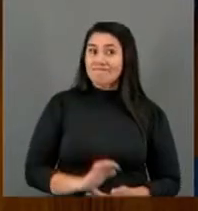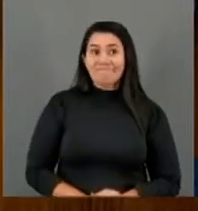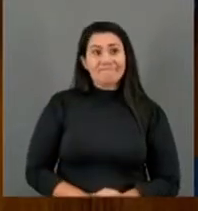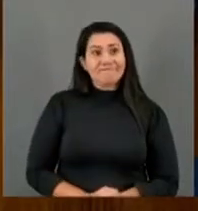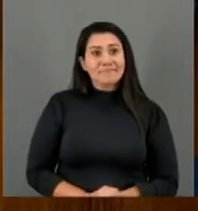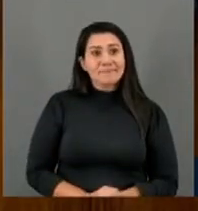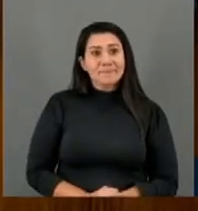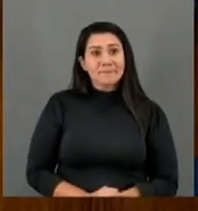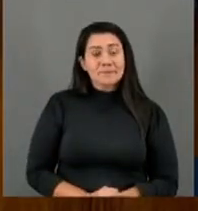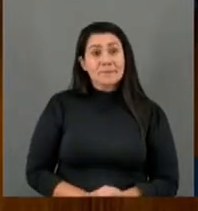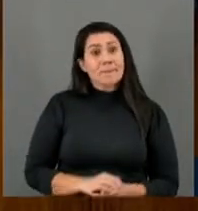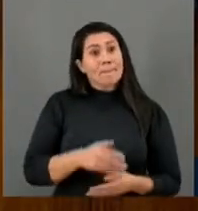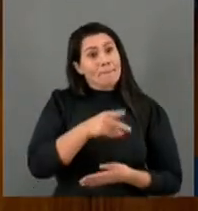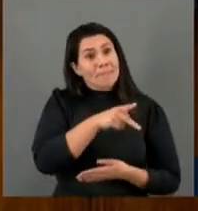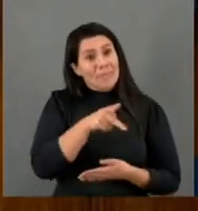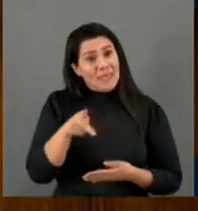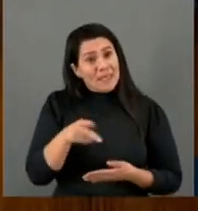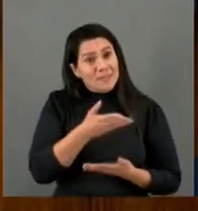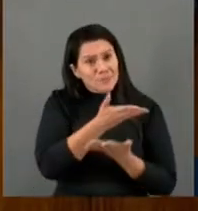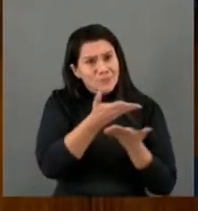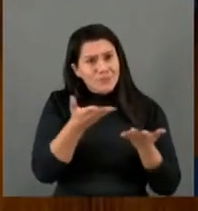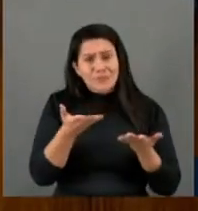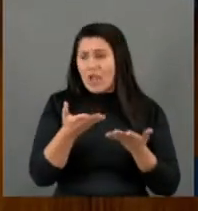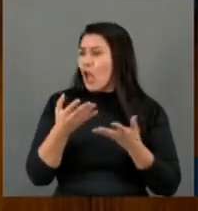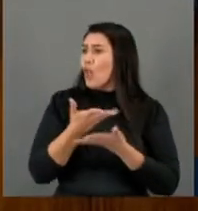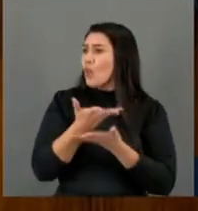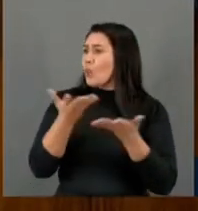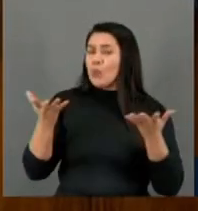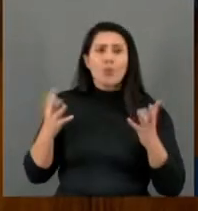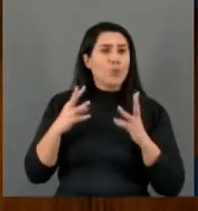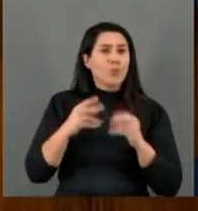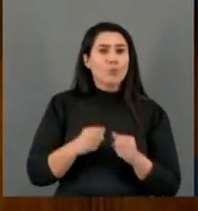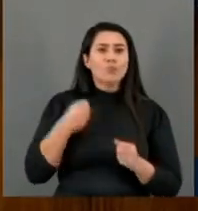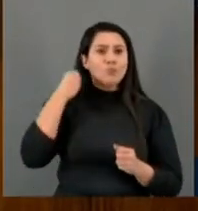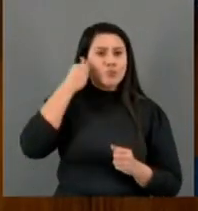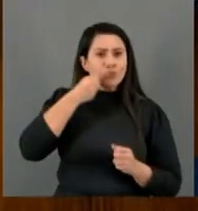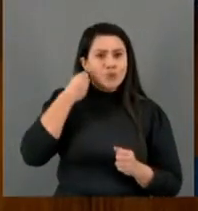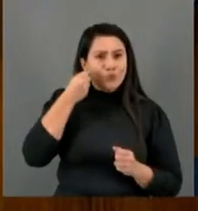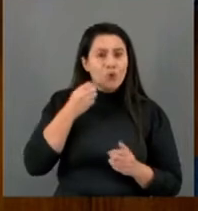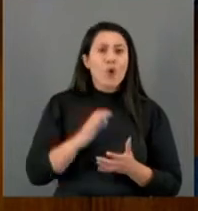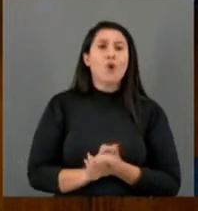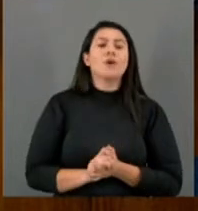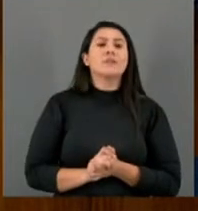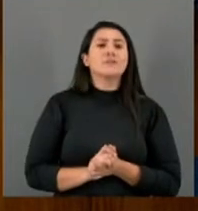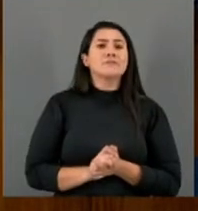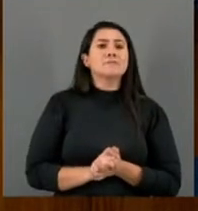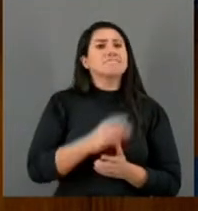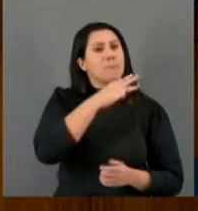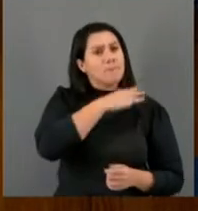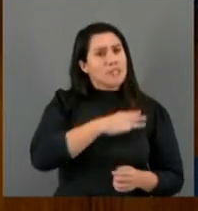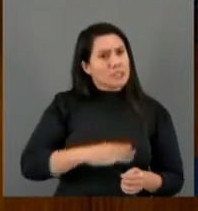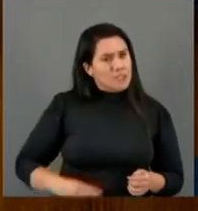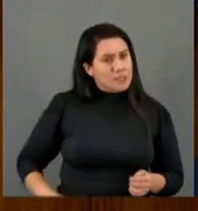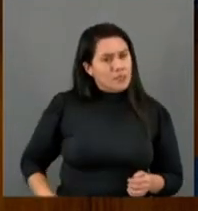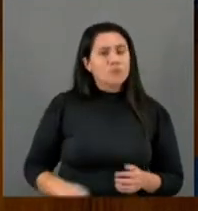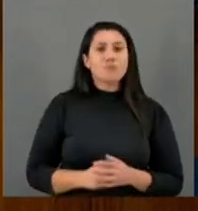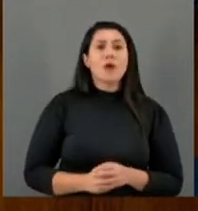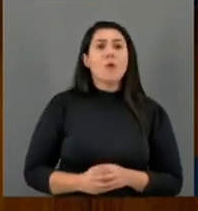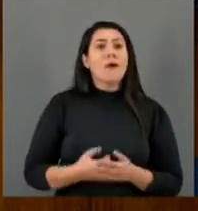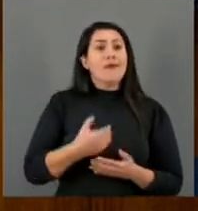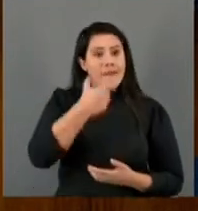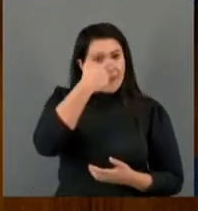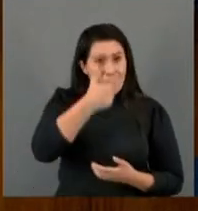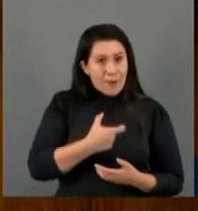prezado presidente, ministro, a Constituição lhe dá status de ministro, é assim que quero lhe tratar, de forma muito respeitosa,